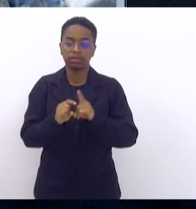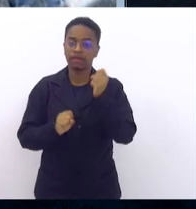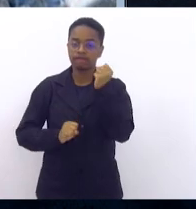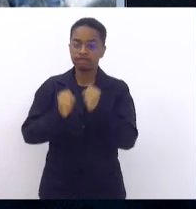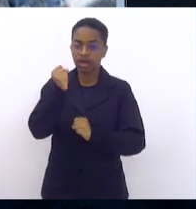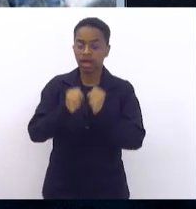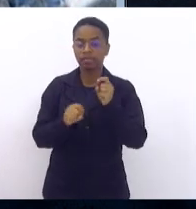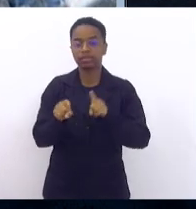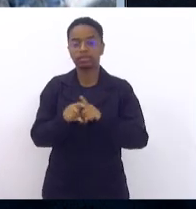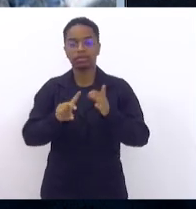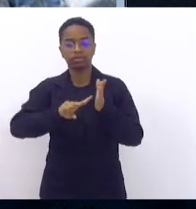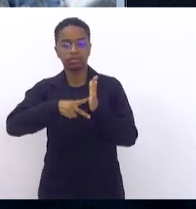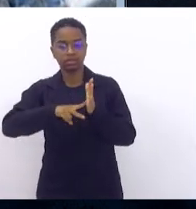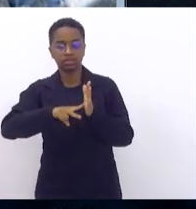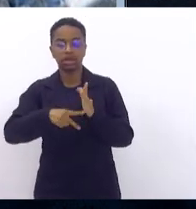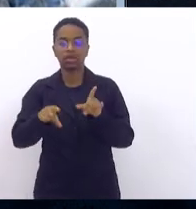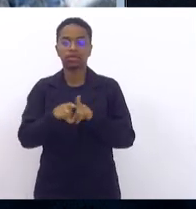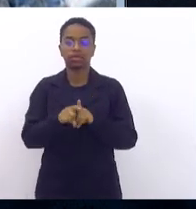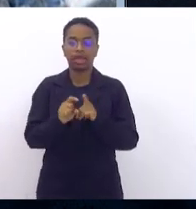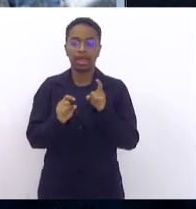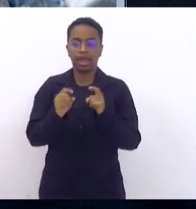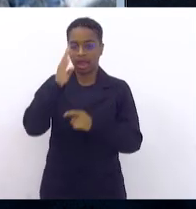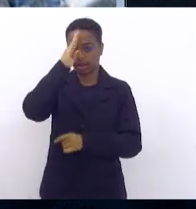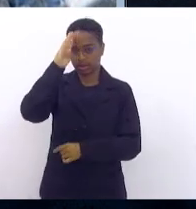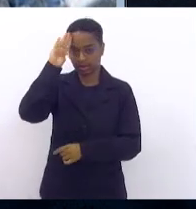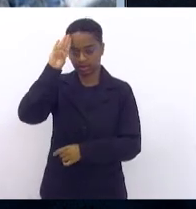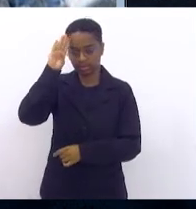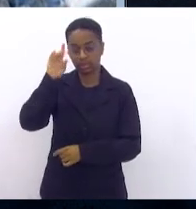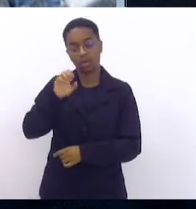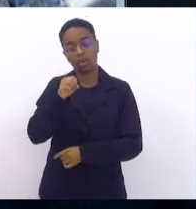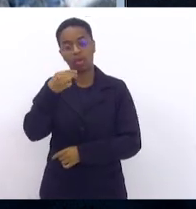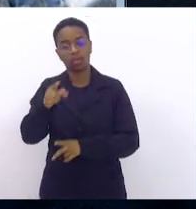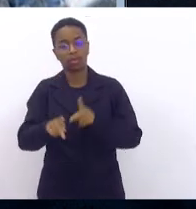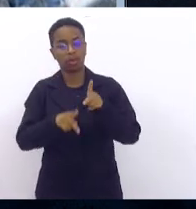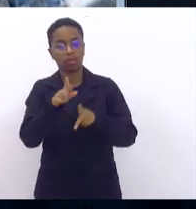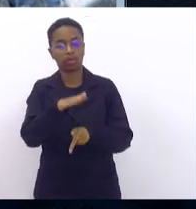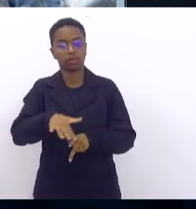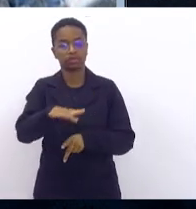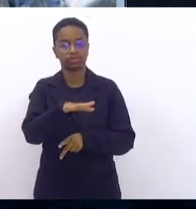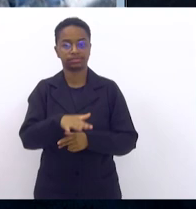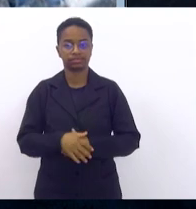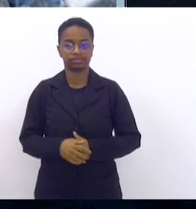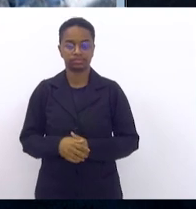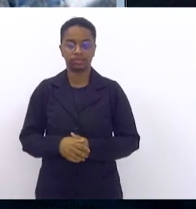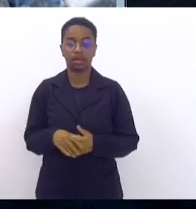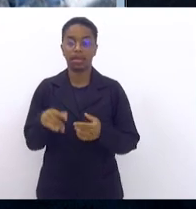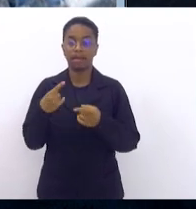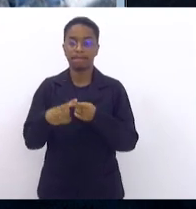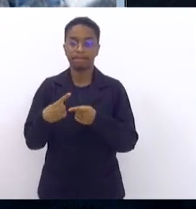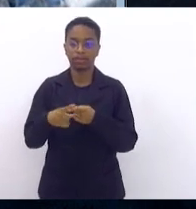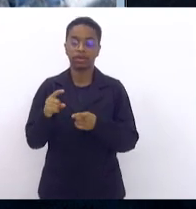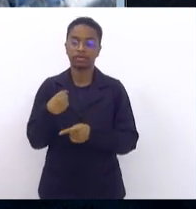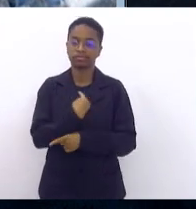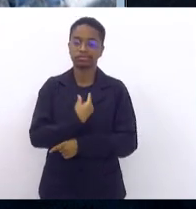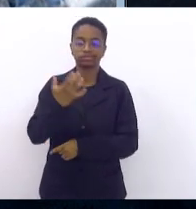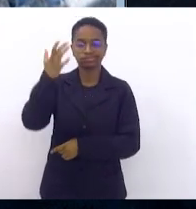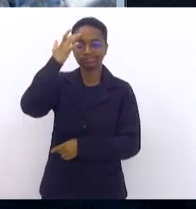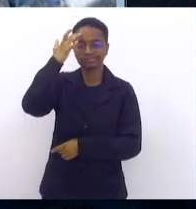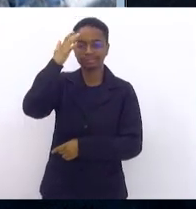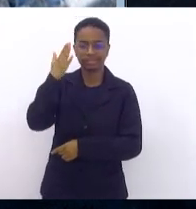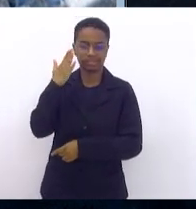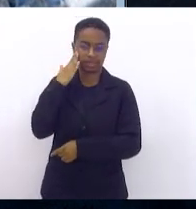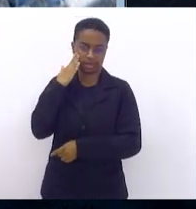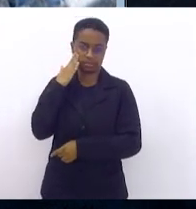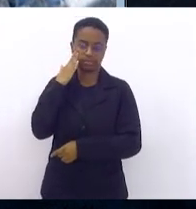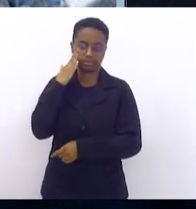seja o sindicato seja academia seja a população em geral porque a gente sabe muito bem né